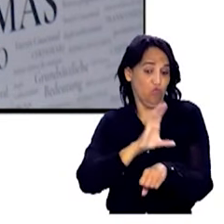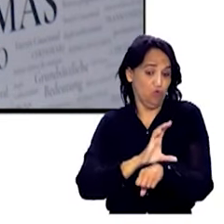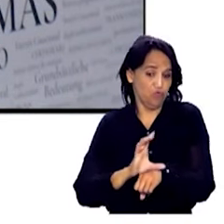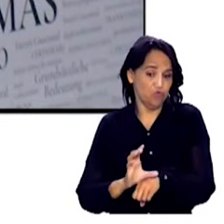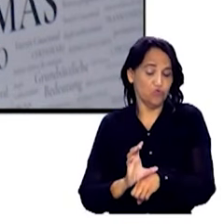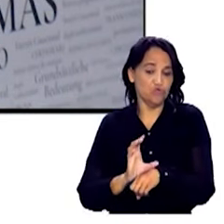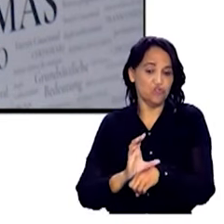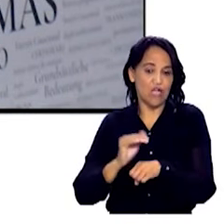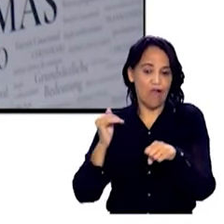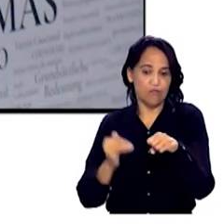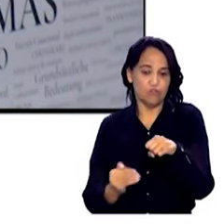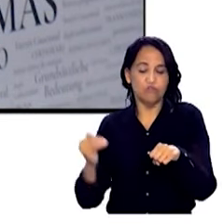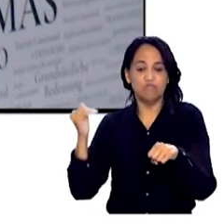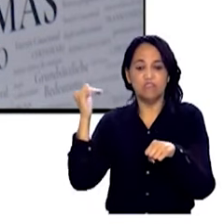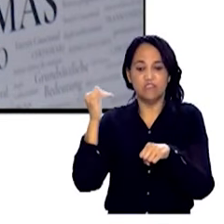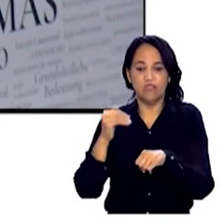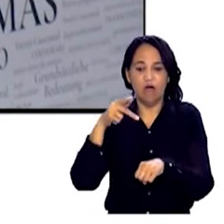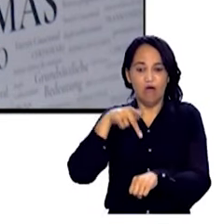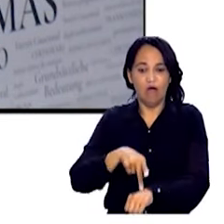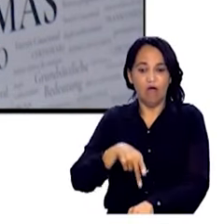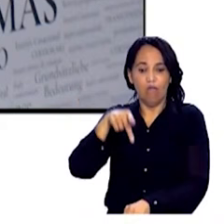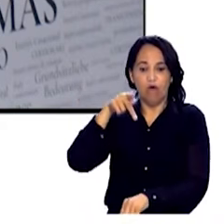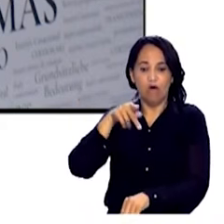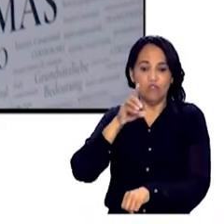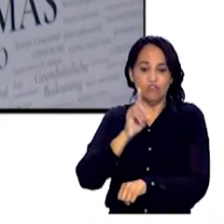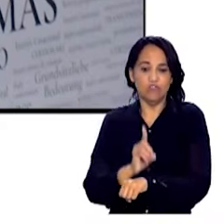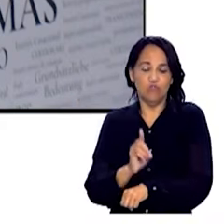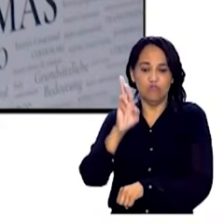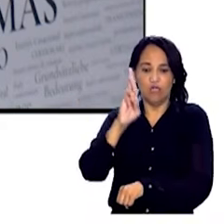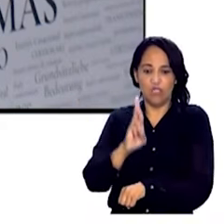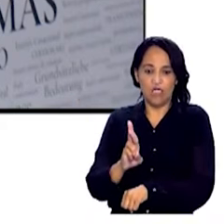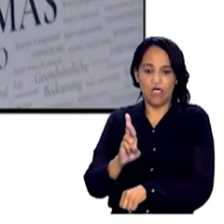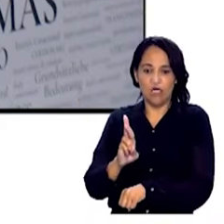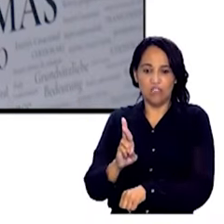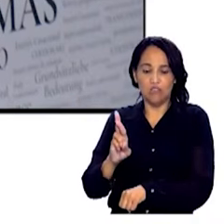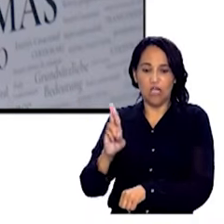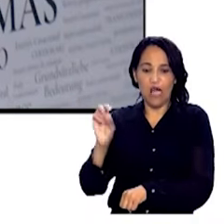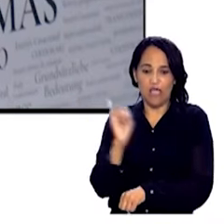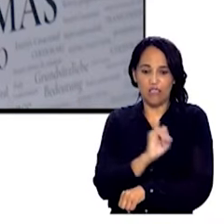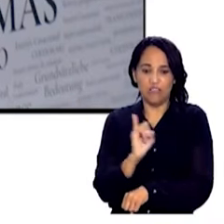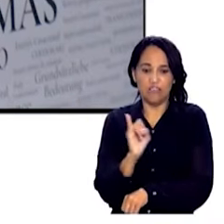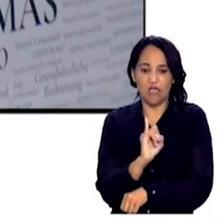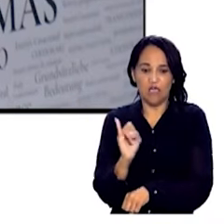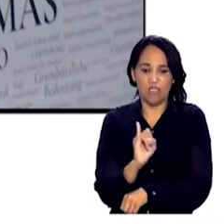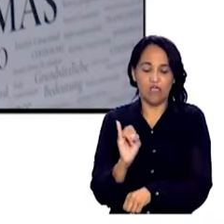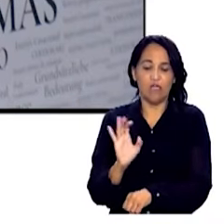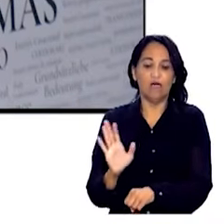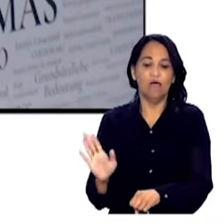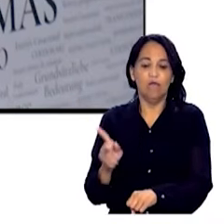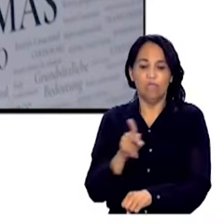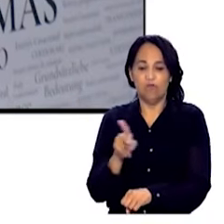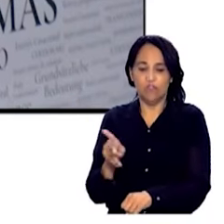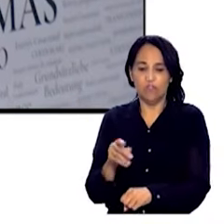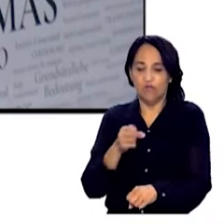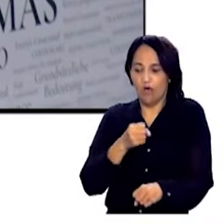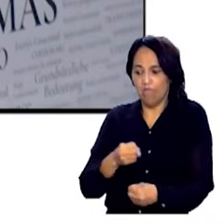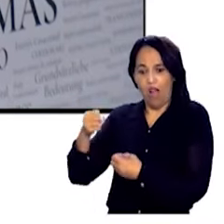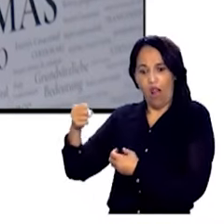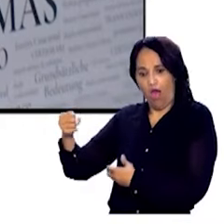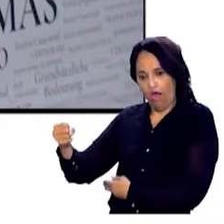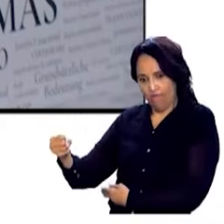Doutor em direito e pós-doutor e pós-doutorado na universidade de pvia na Itália Professor Dio por genza tem palavra V